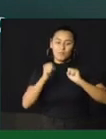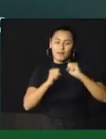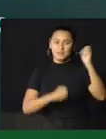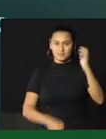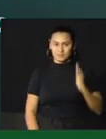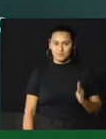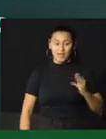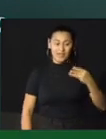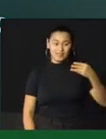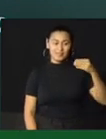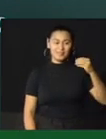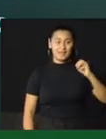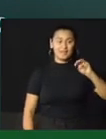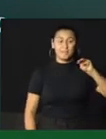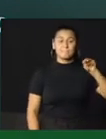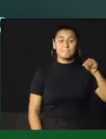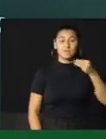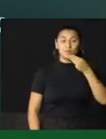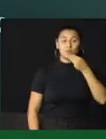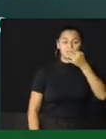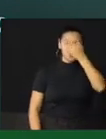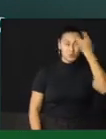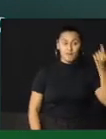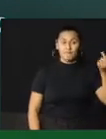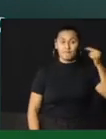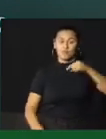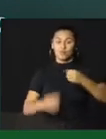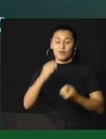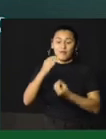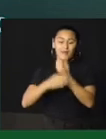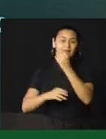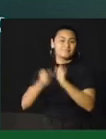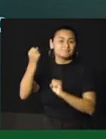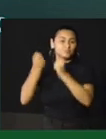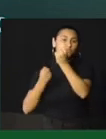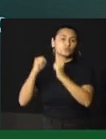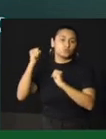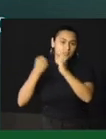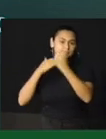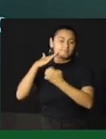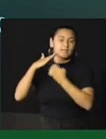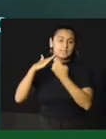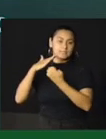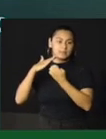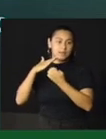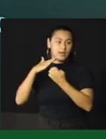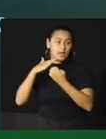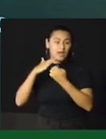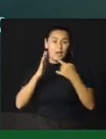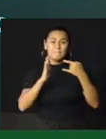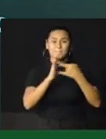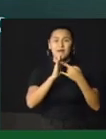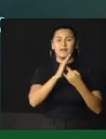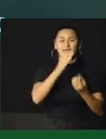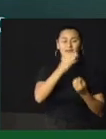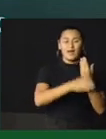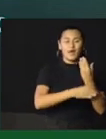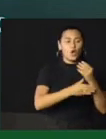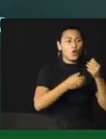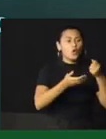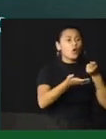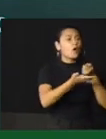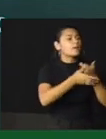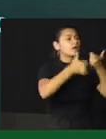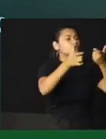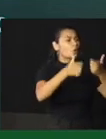vindo para cá para montar essas plantas essas máquinas que vão ser compradas vão ser compradas de onde para montar essas plantas de